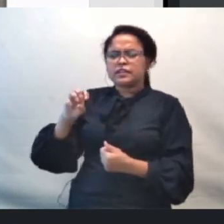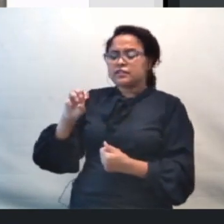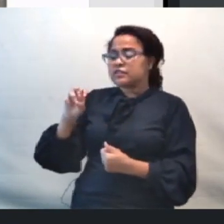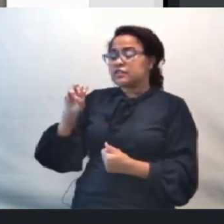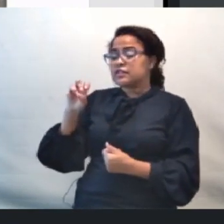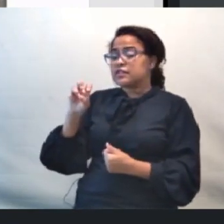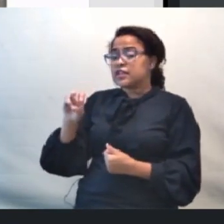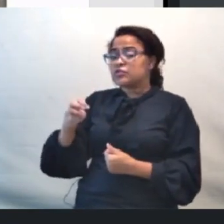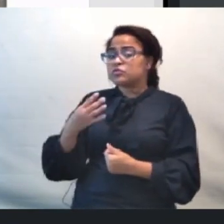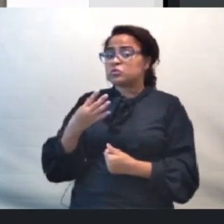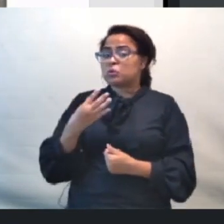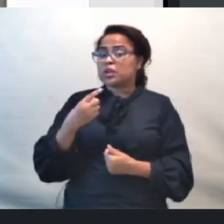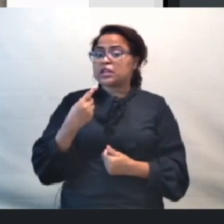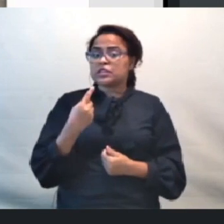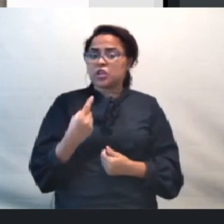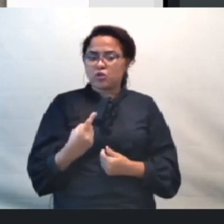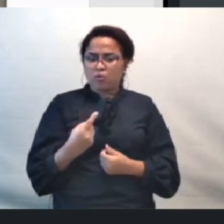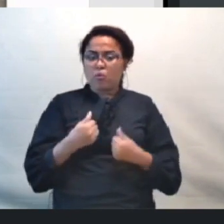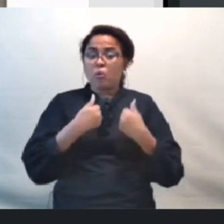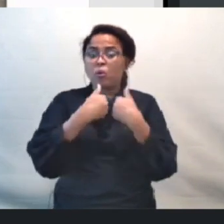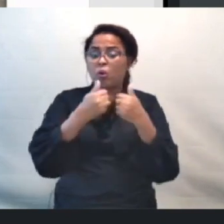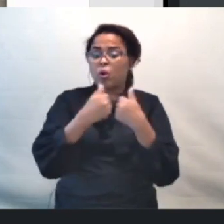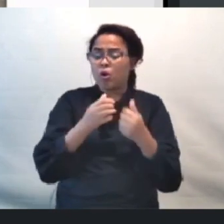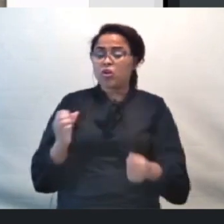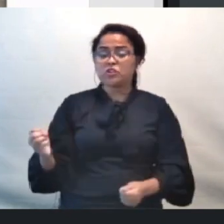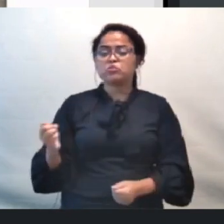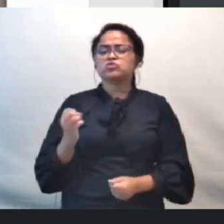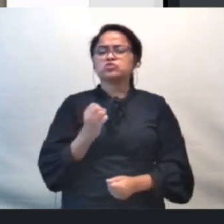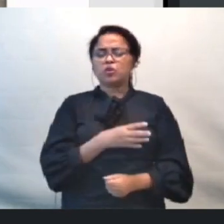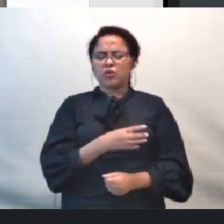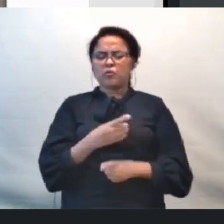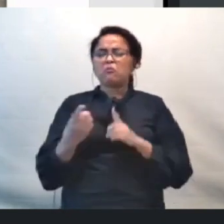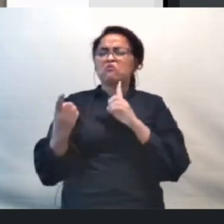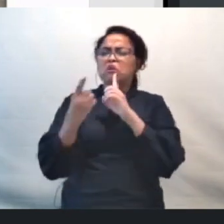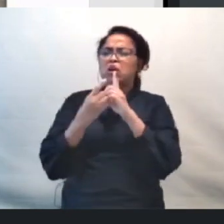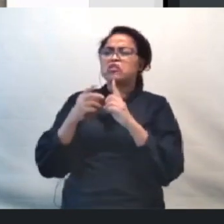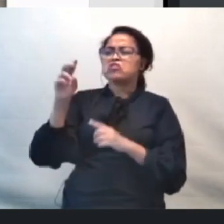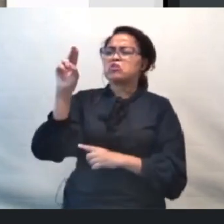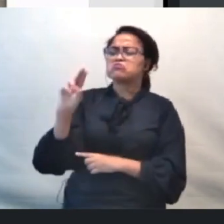novos, atendendo aos passageiros do sistema de transporte coletivo principal.